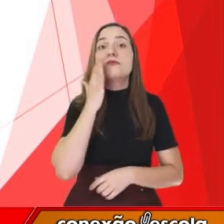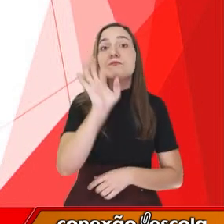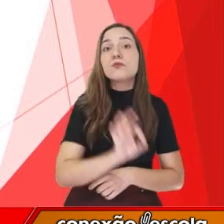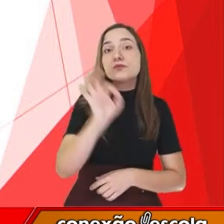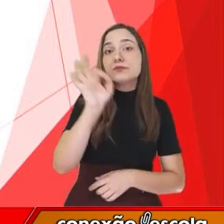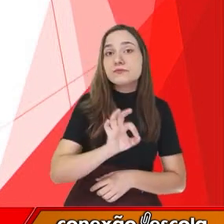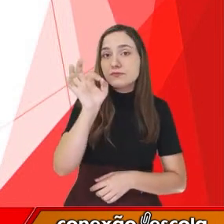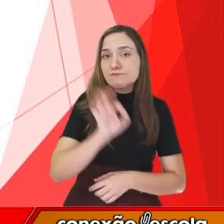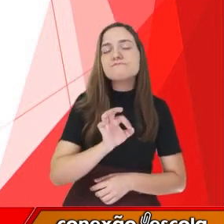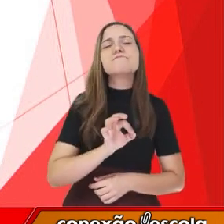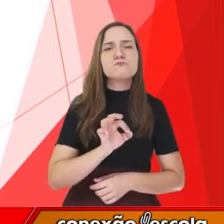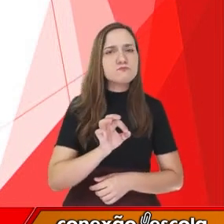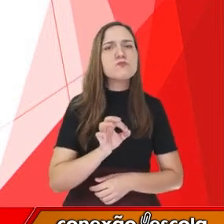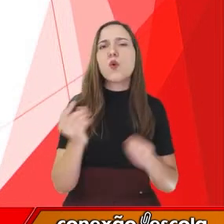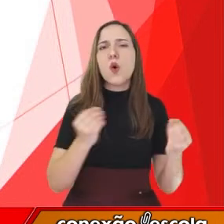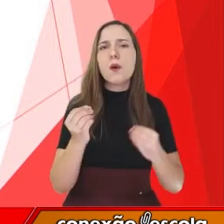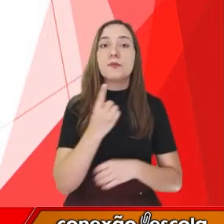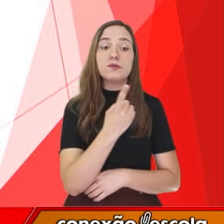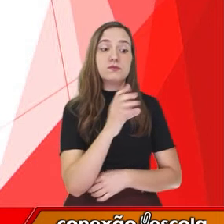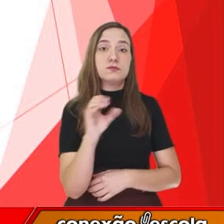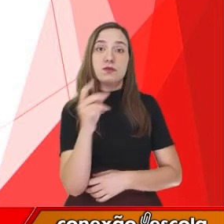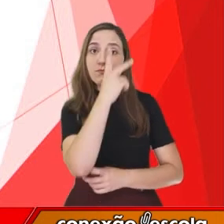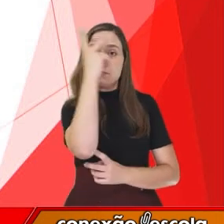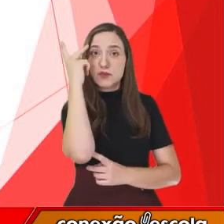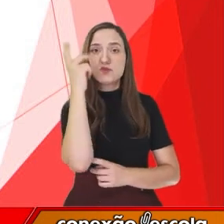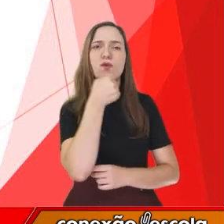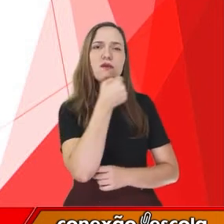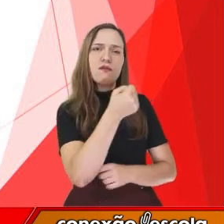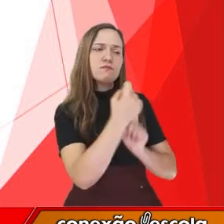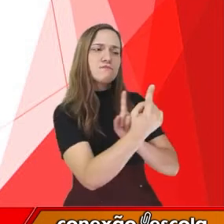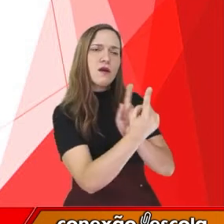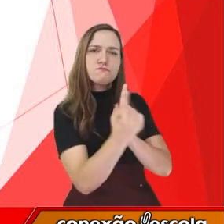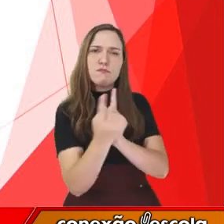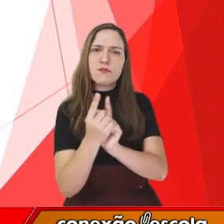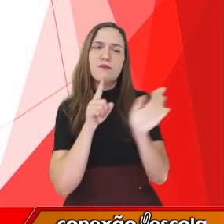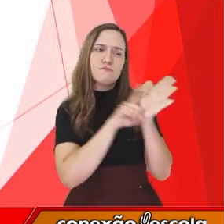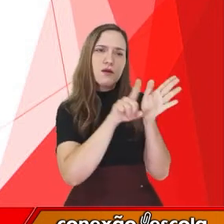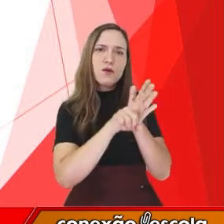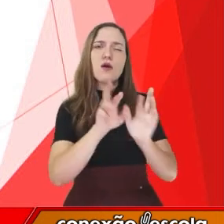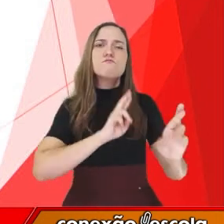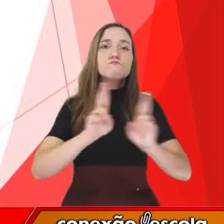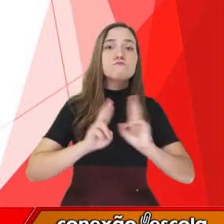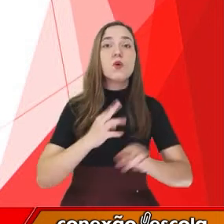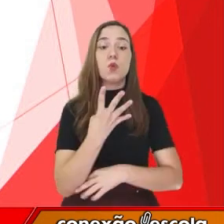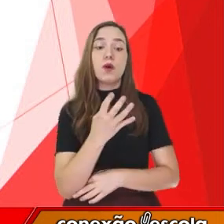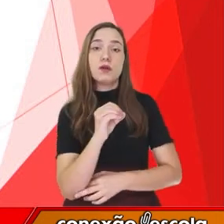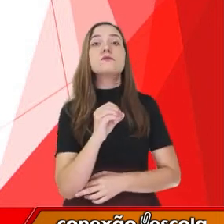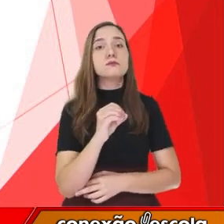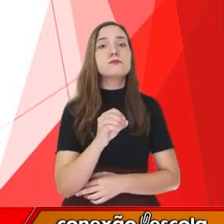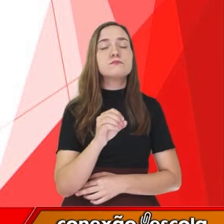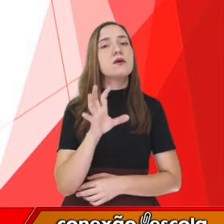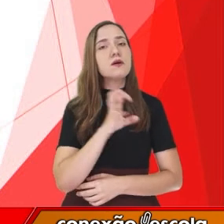porcentagem, ou seja, de 100 pessoas entrevistadas, 40 preferem pudim,